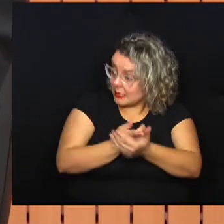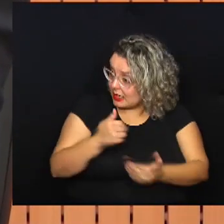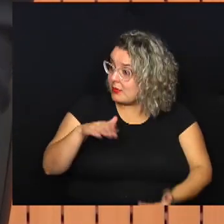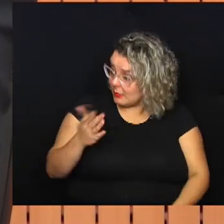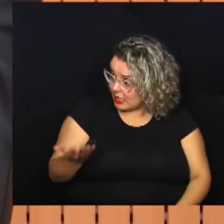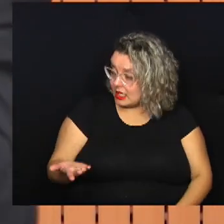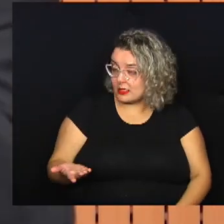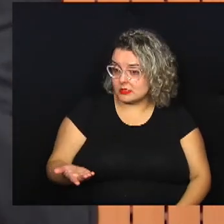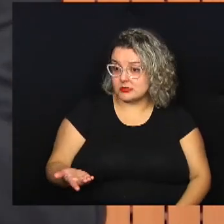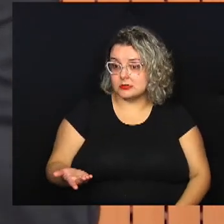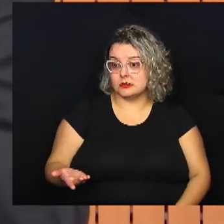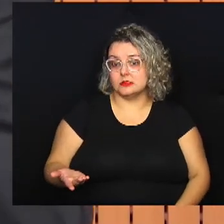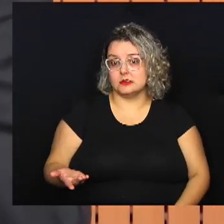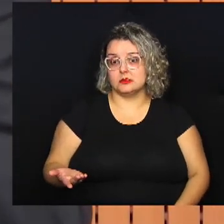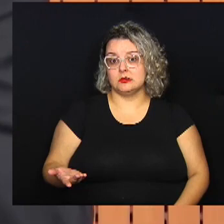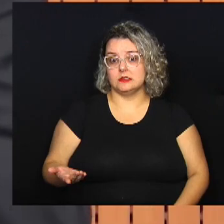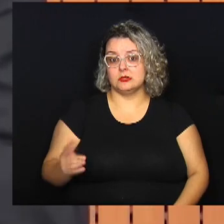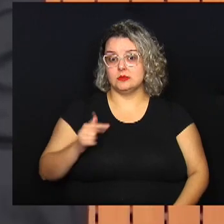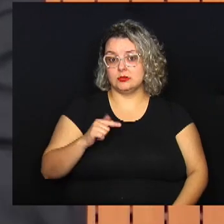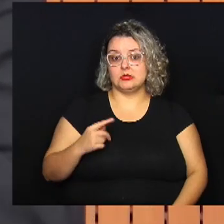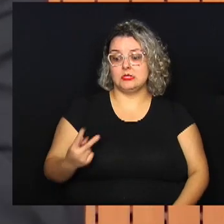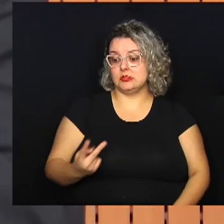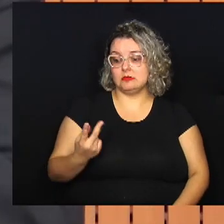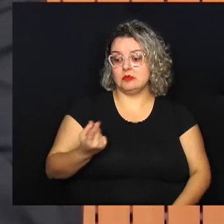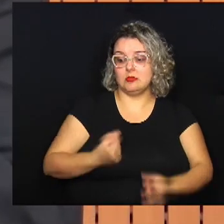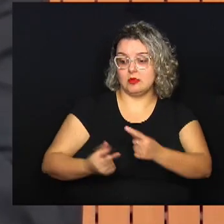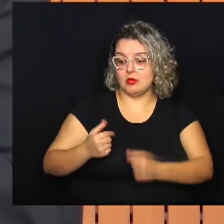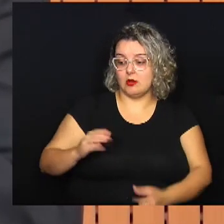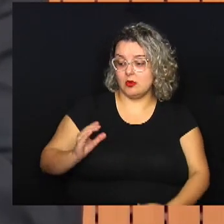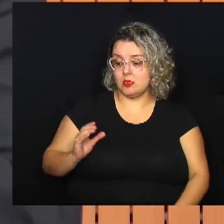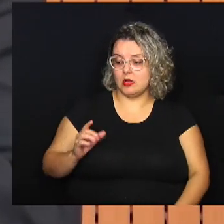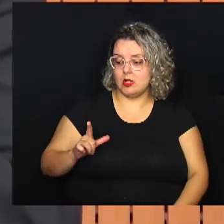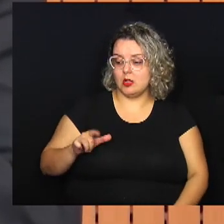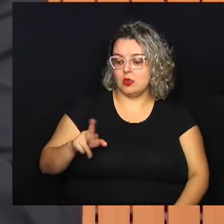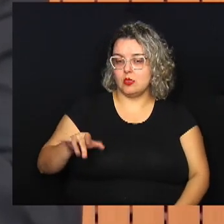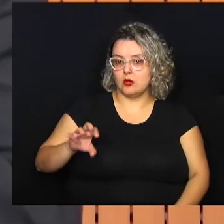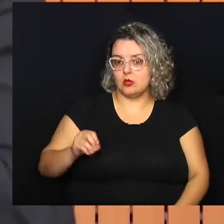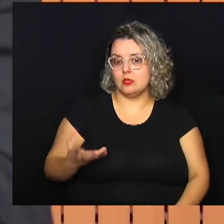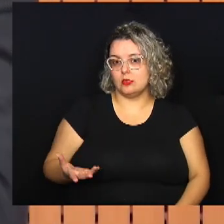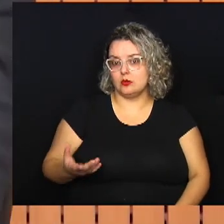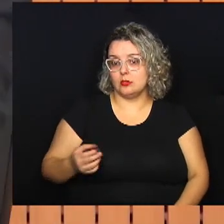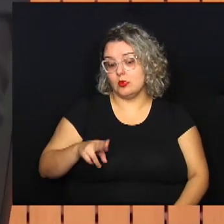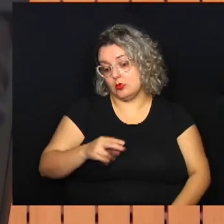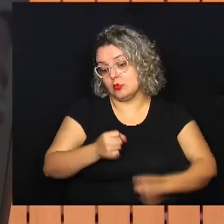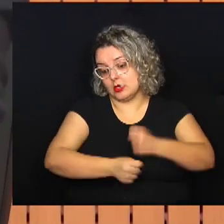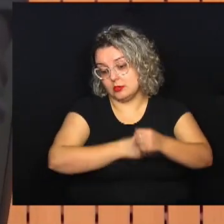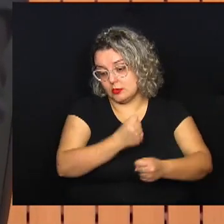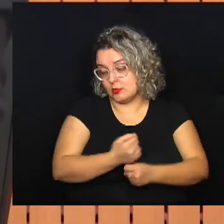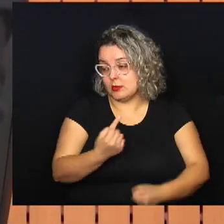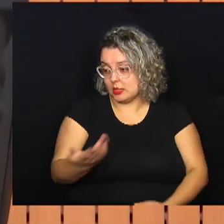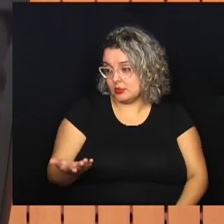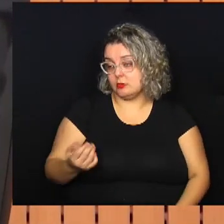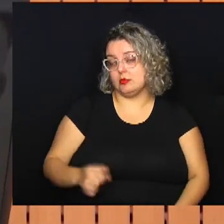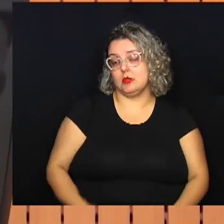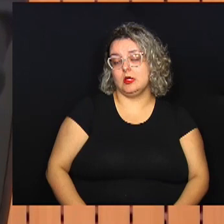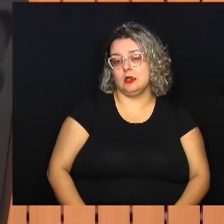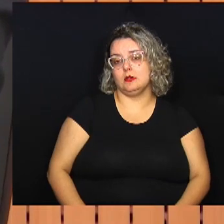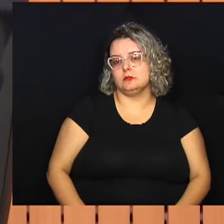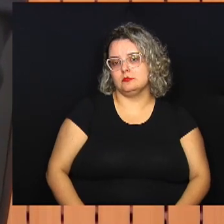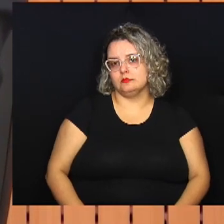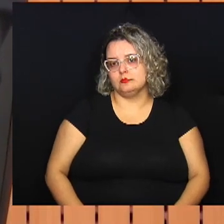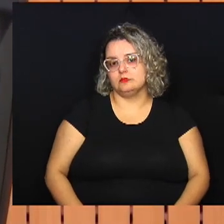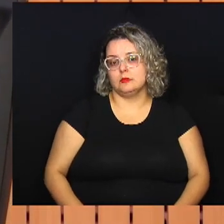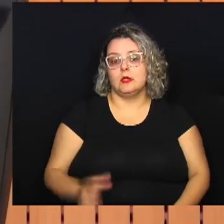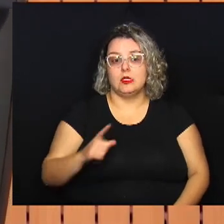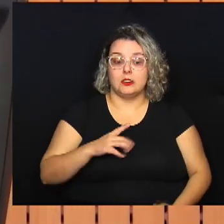Porque ele não precisa ter esse volume de recursos, de lucro, mensalmente com ele, ou anualmente com ele. Então, você tem que ter